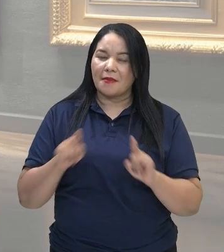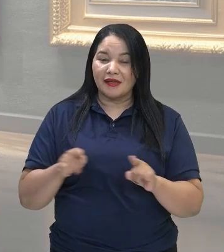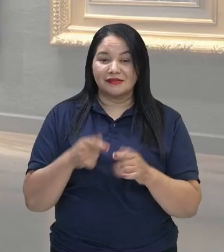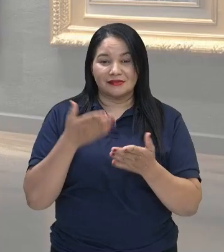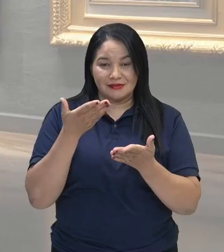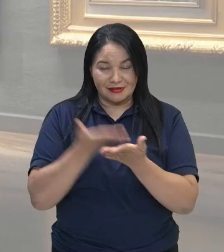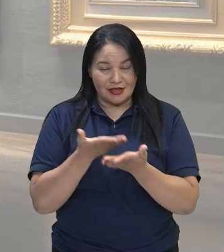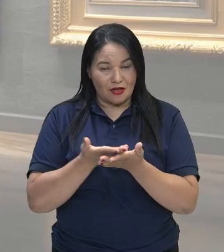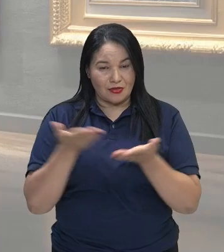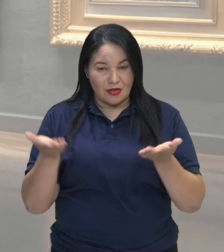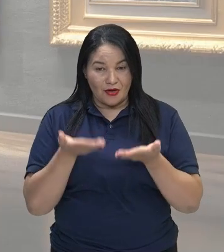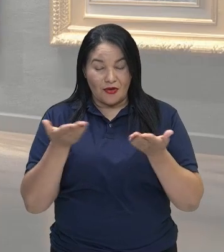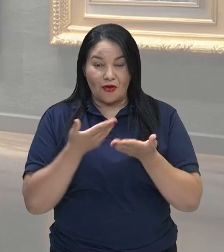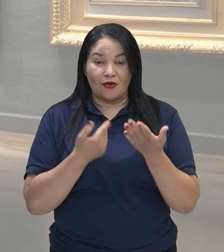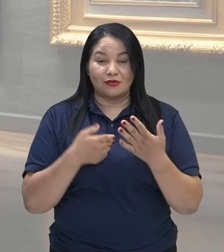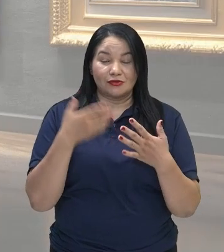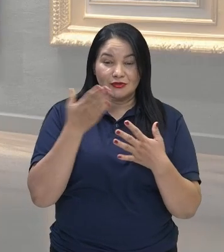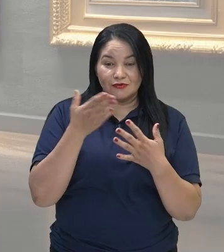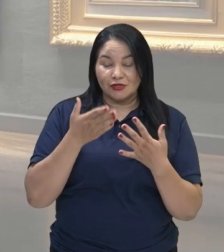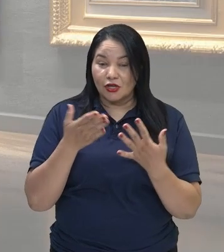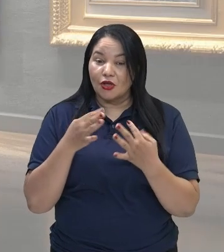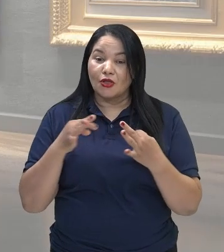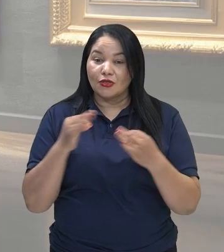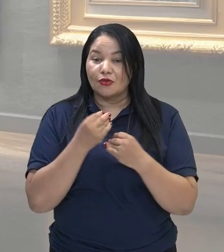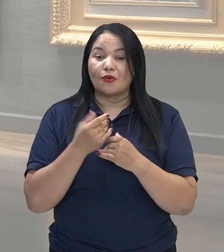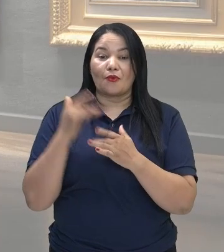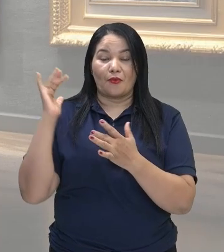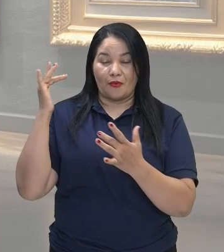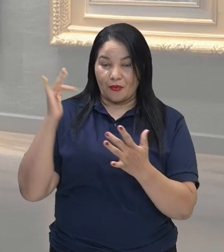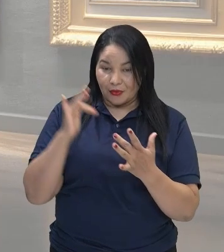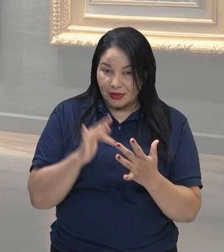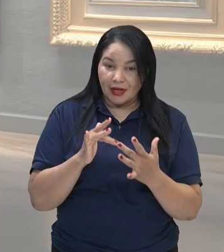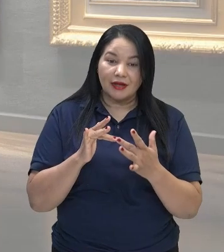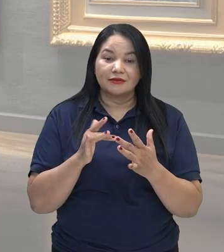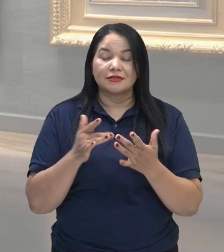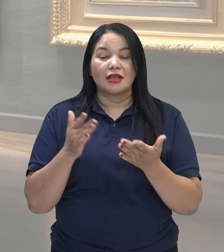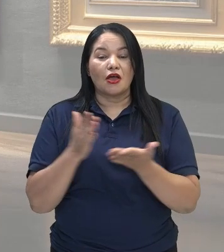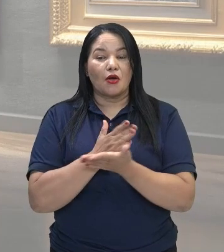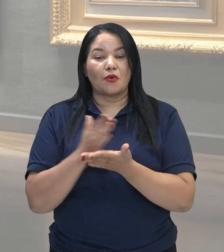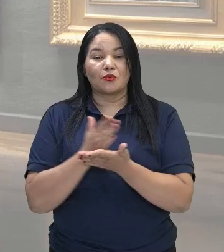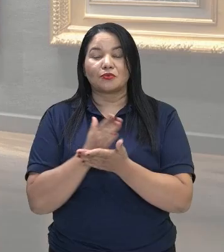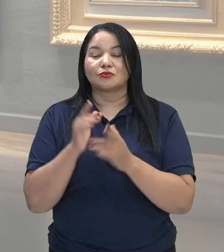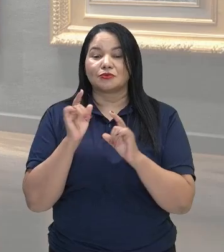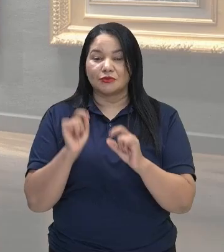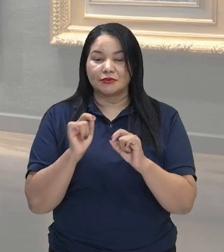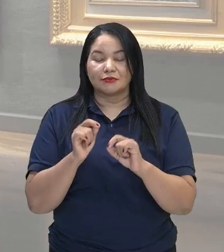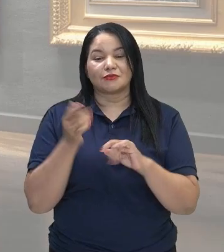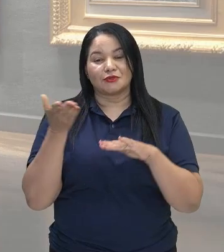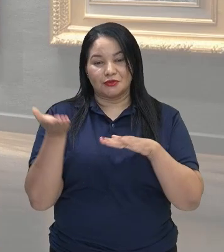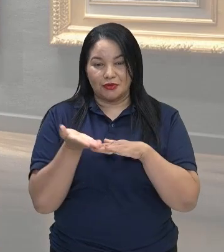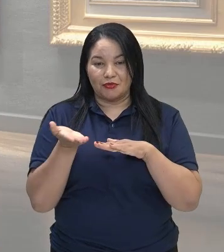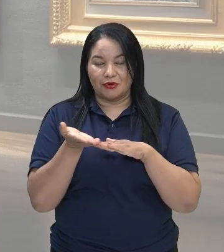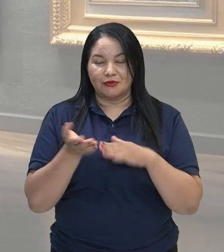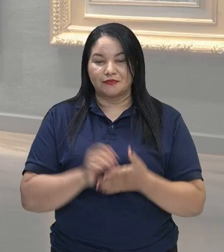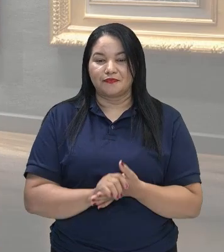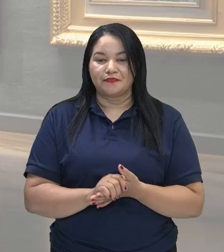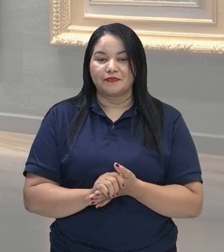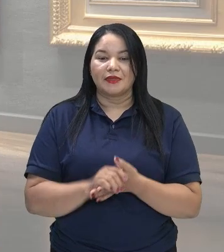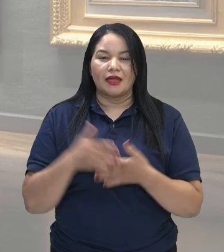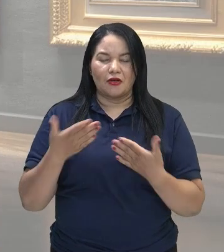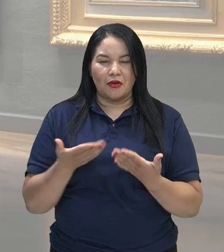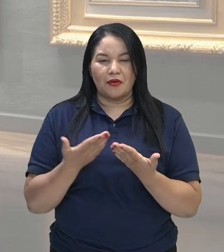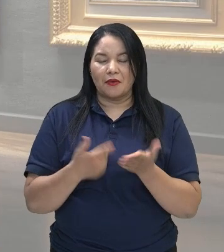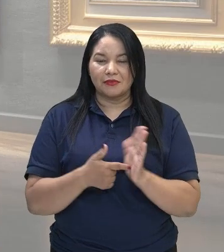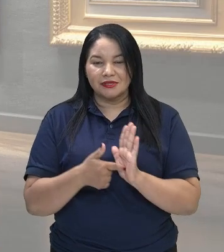aulas, nós dividimos entre sociólogos clássicos e alguns sociólogos contemporâneos. E